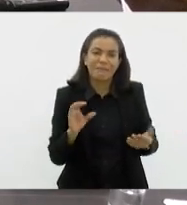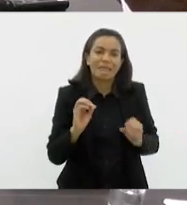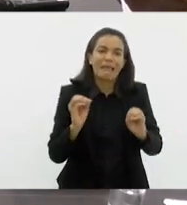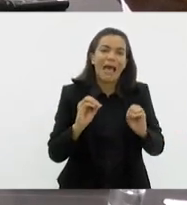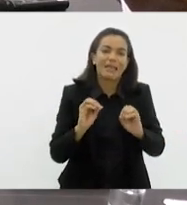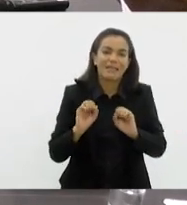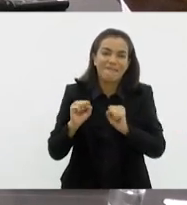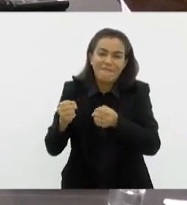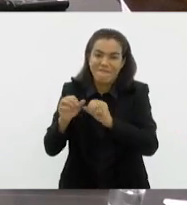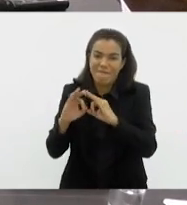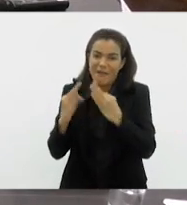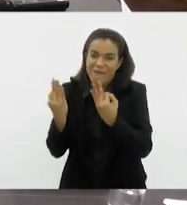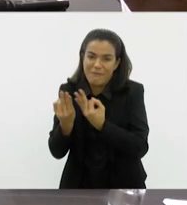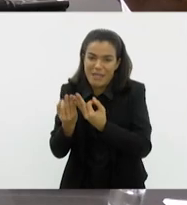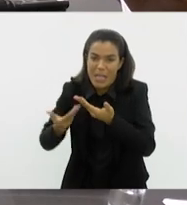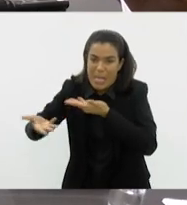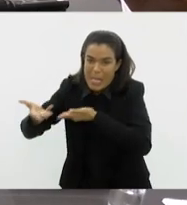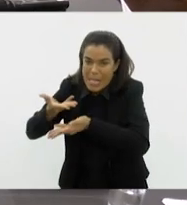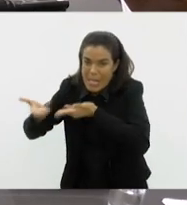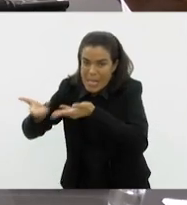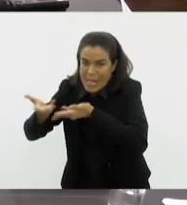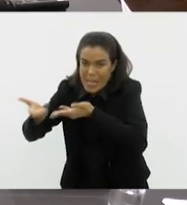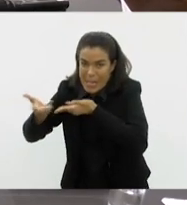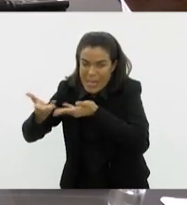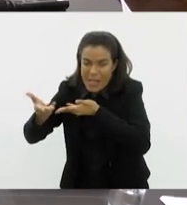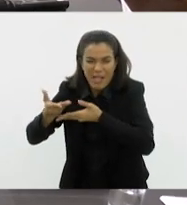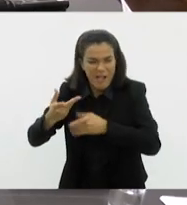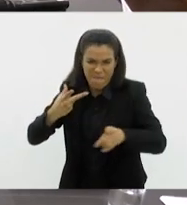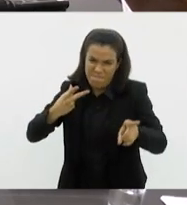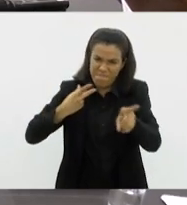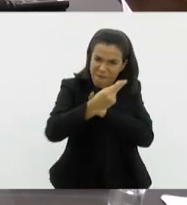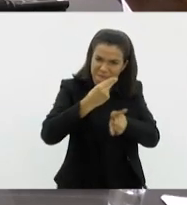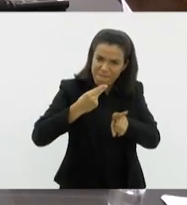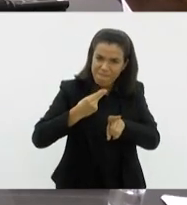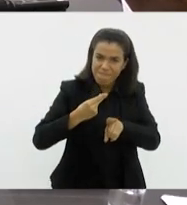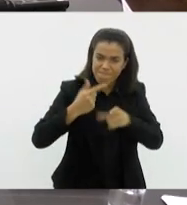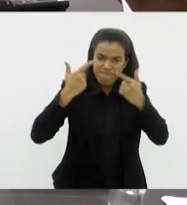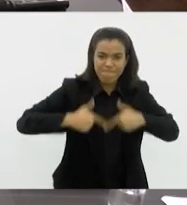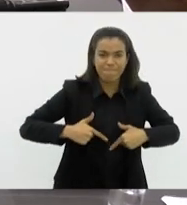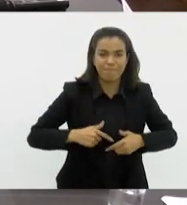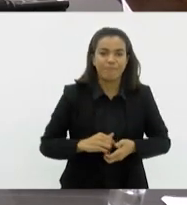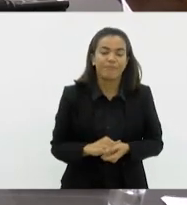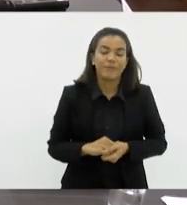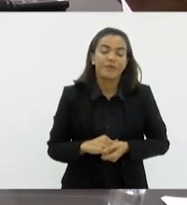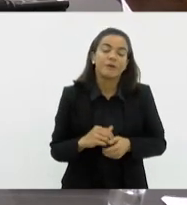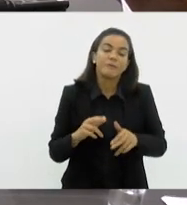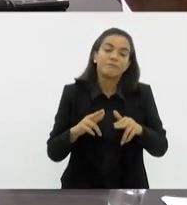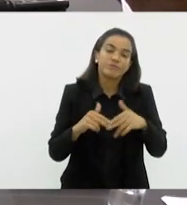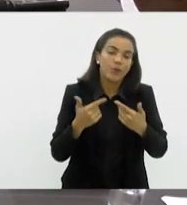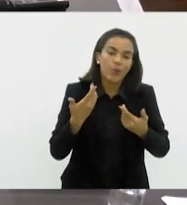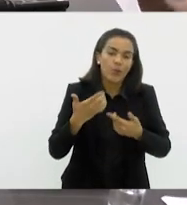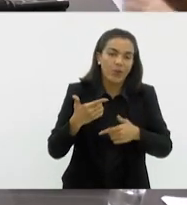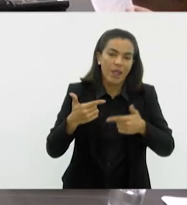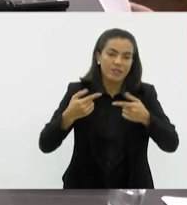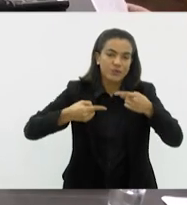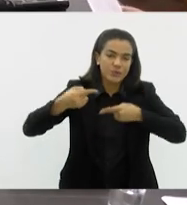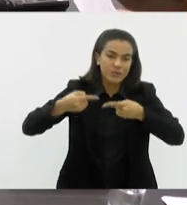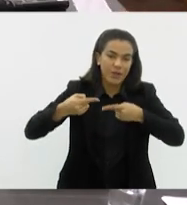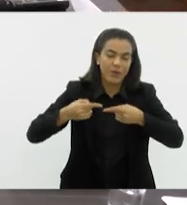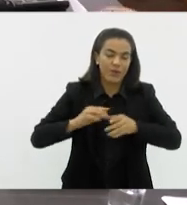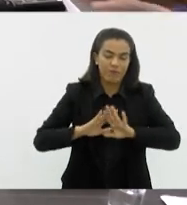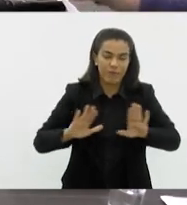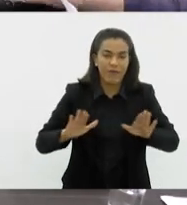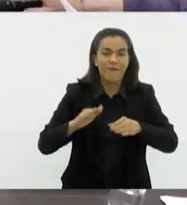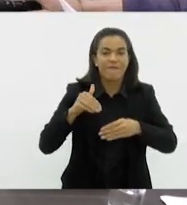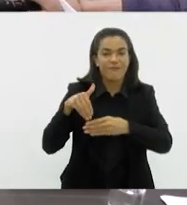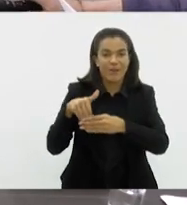nepotismo, corporativismo, nada disso. É implacável e imparcial. Então, não havendo quem queira discutir, encerrada a discussão,